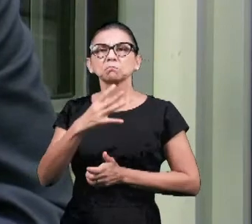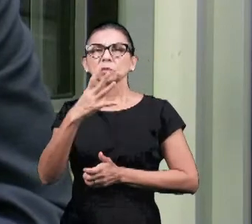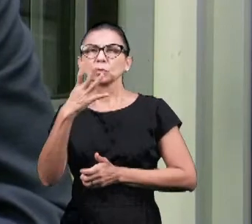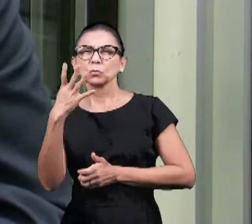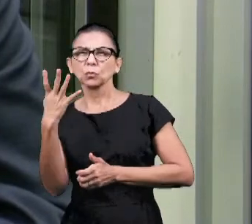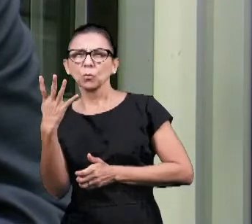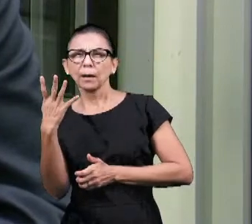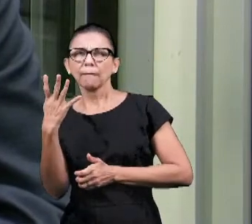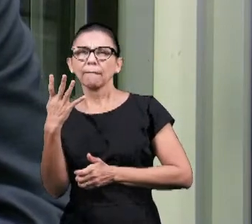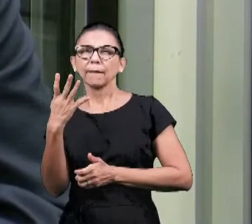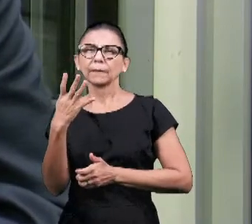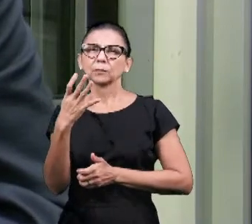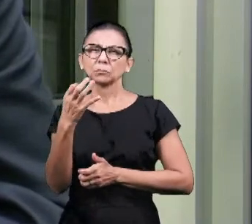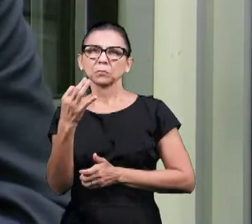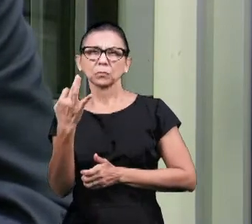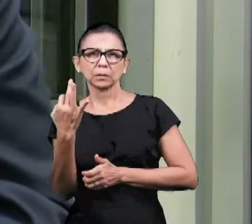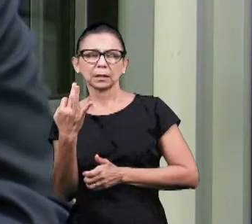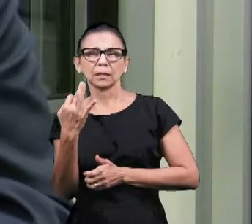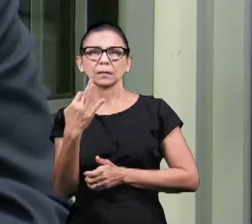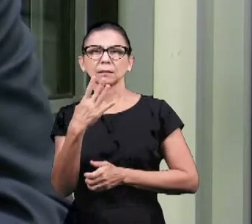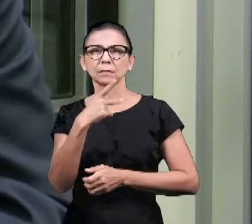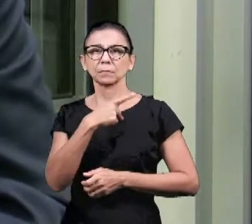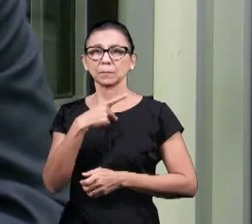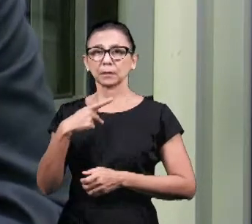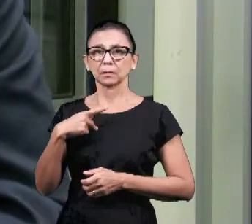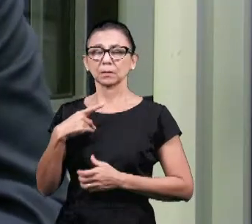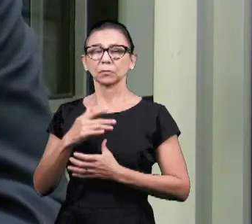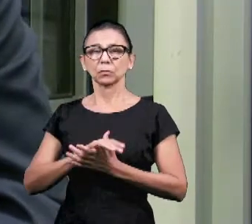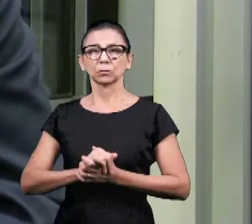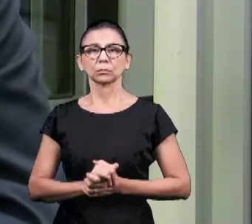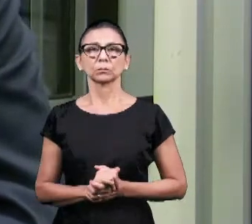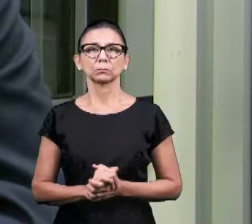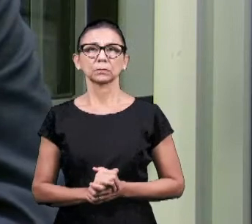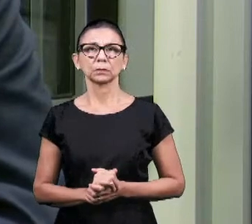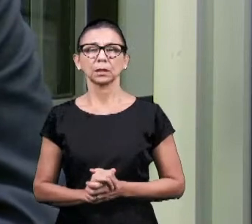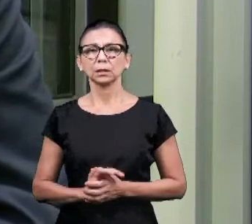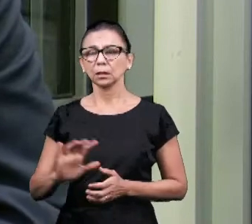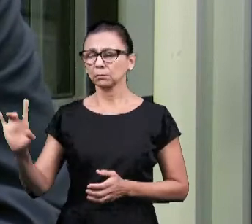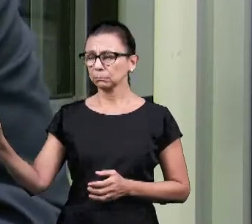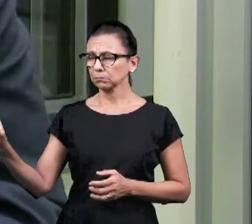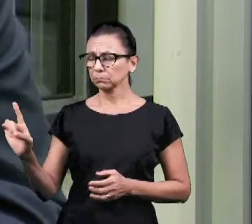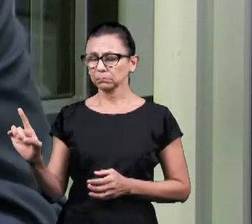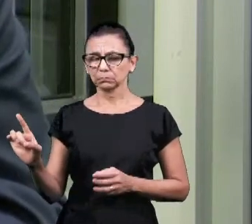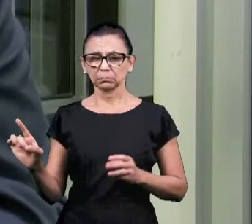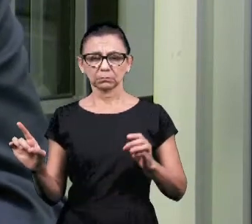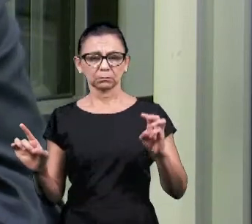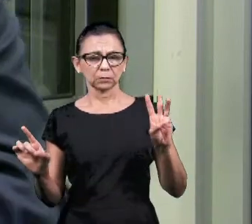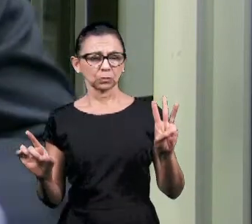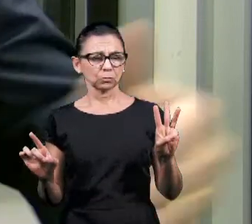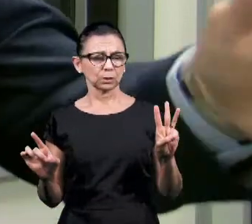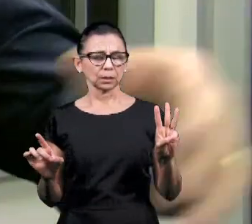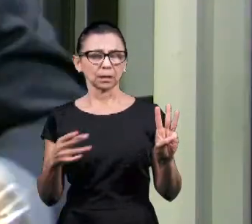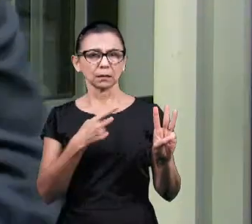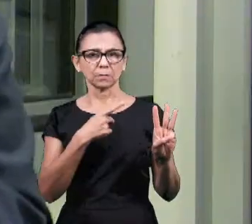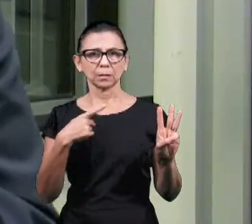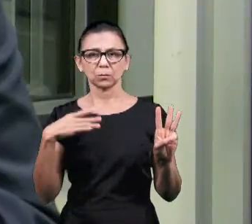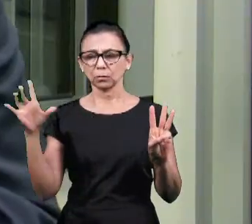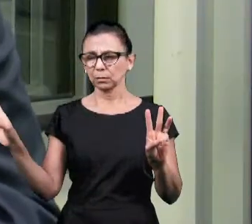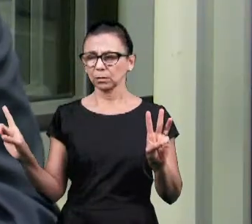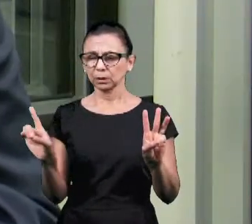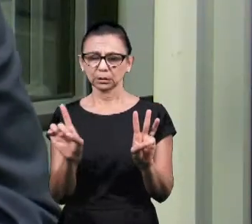e eu estava à frente deles, assim, do lado deles. Não estava bem ao lado, não, mas estava de largo,